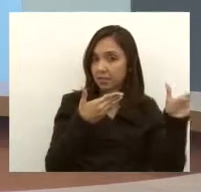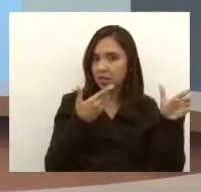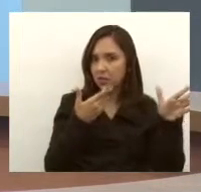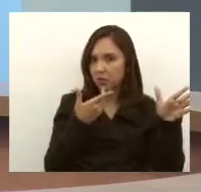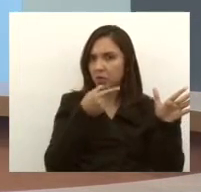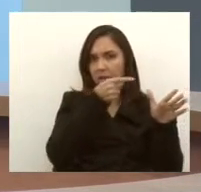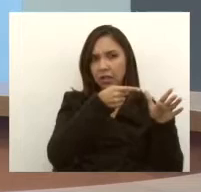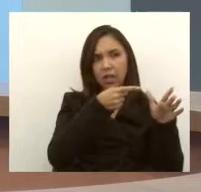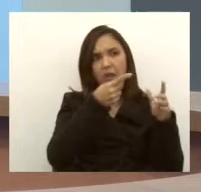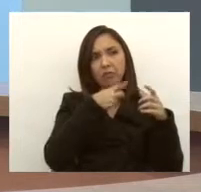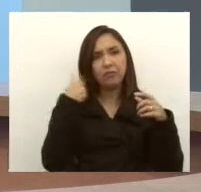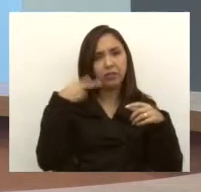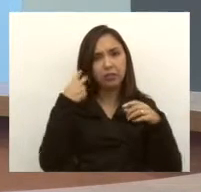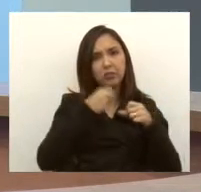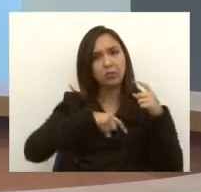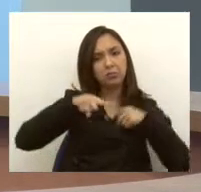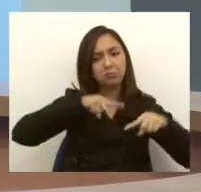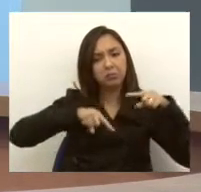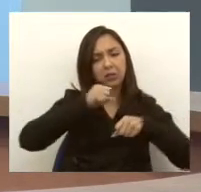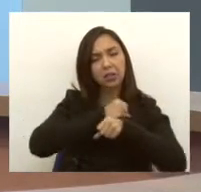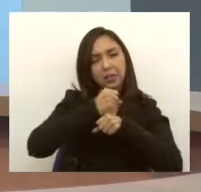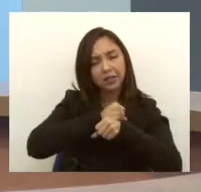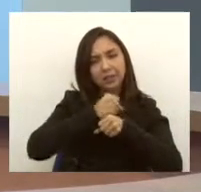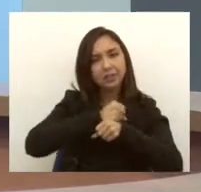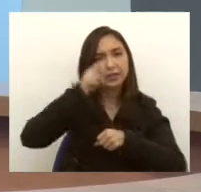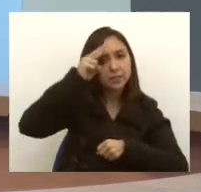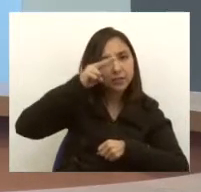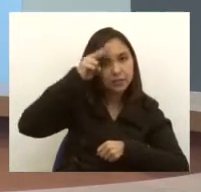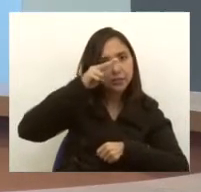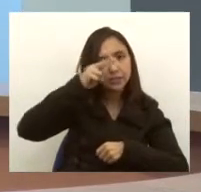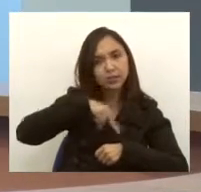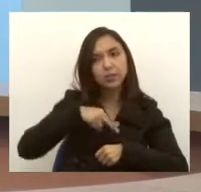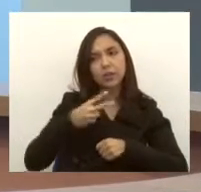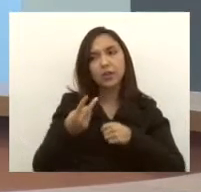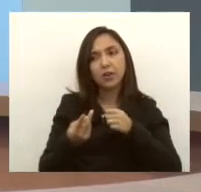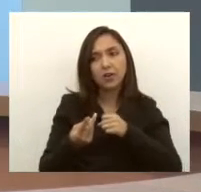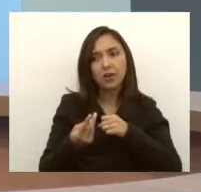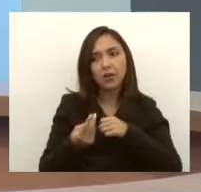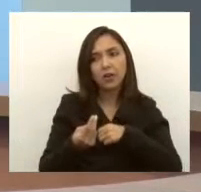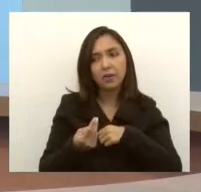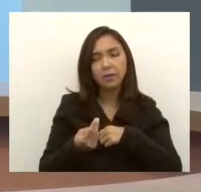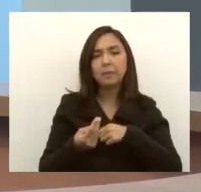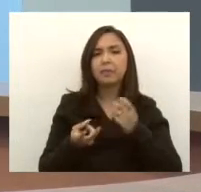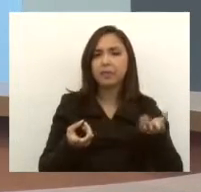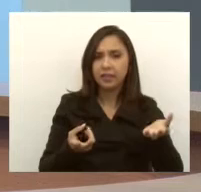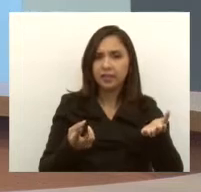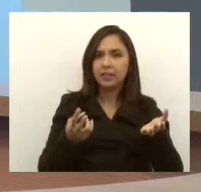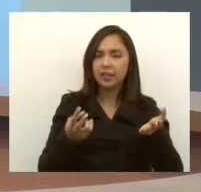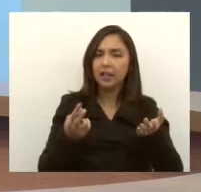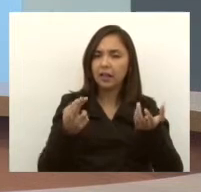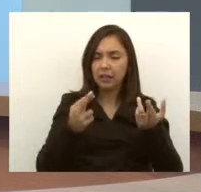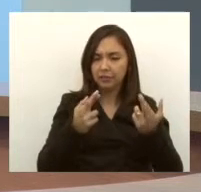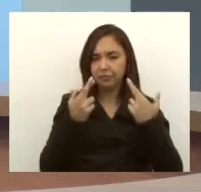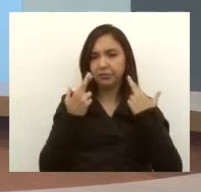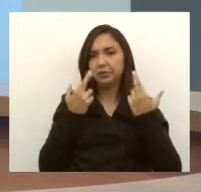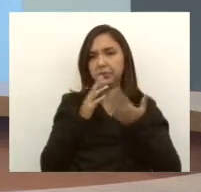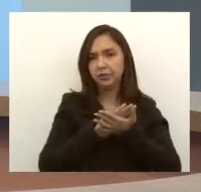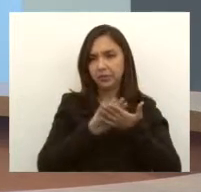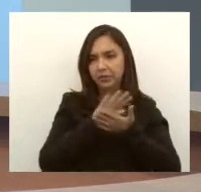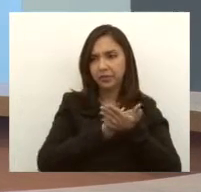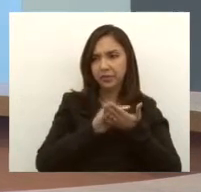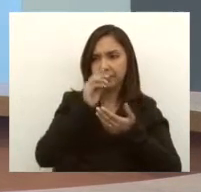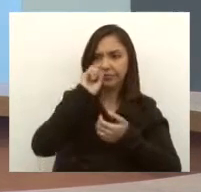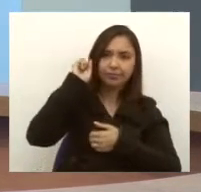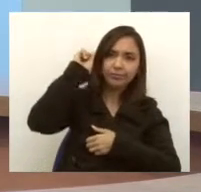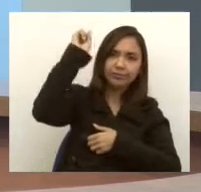com tantos mandatos, um vereador que tem tanta história, com tanta contribuição para esse legislativo, desrespeitava eu que presidia aquela sessão,